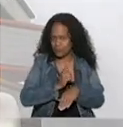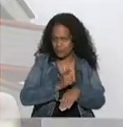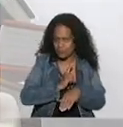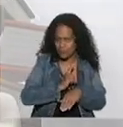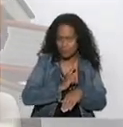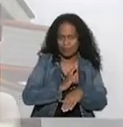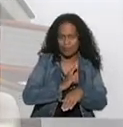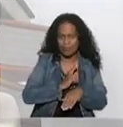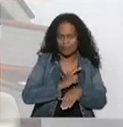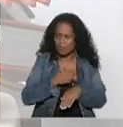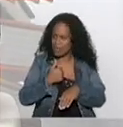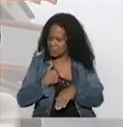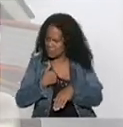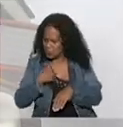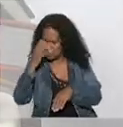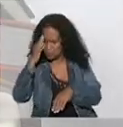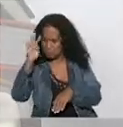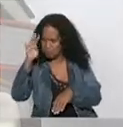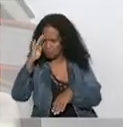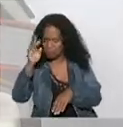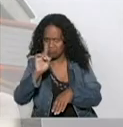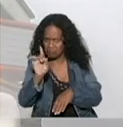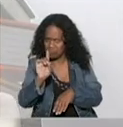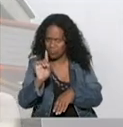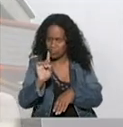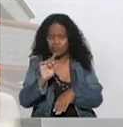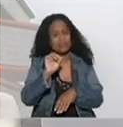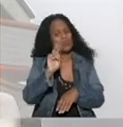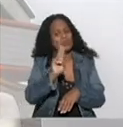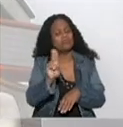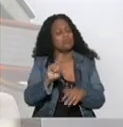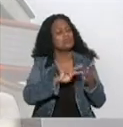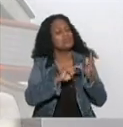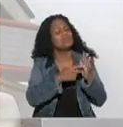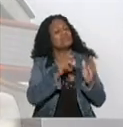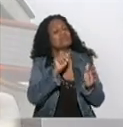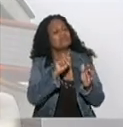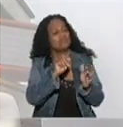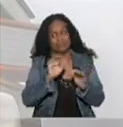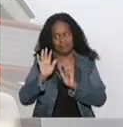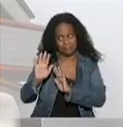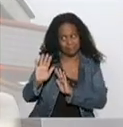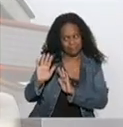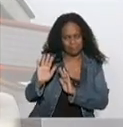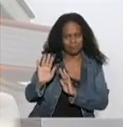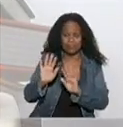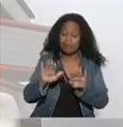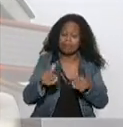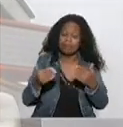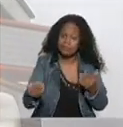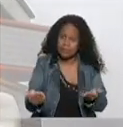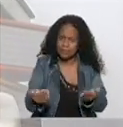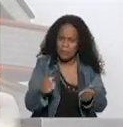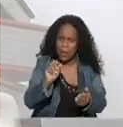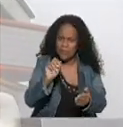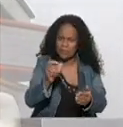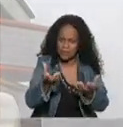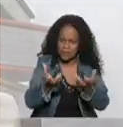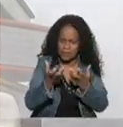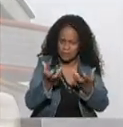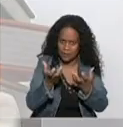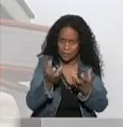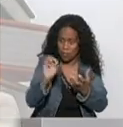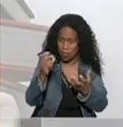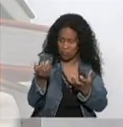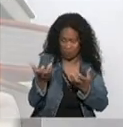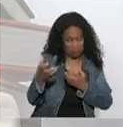em relação à formação dessas crianças, eles começaram a esbarrar com os valores da cultura indígena, né? A cooperação versus